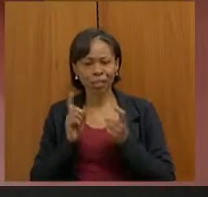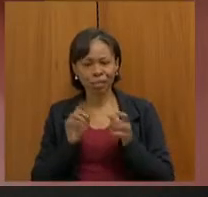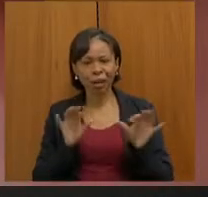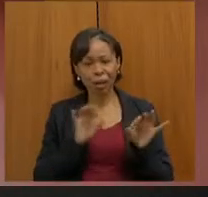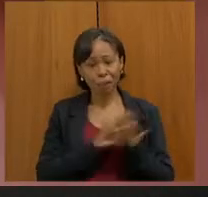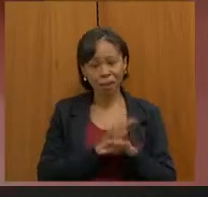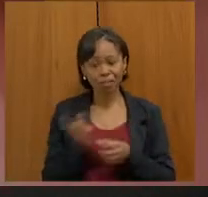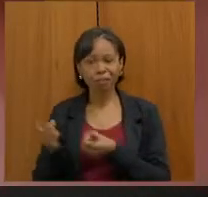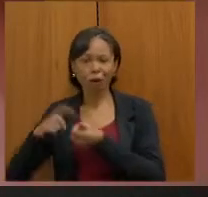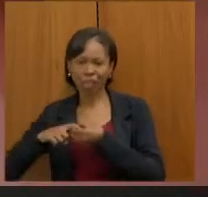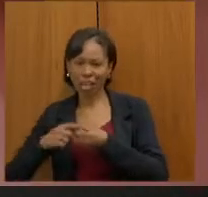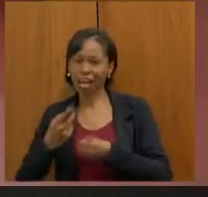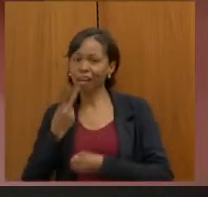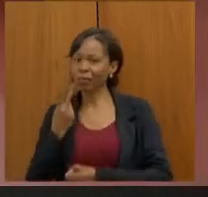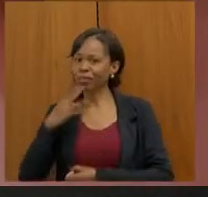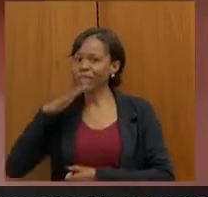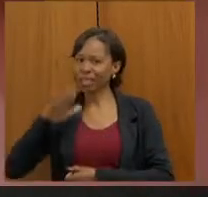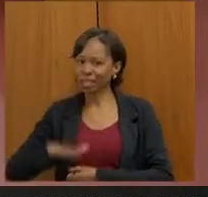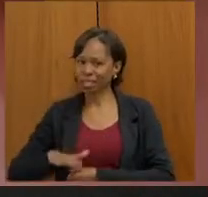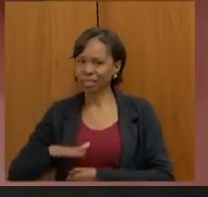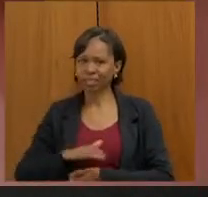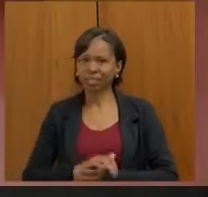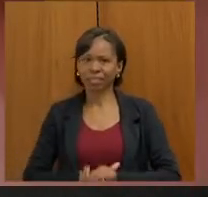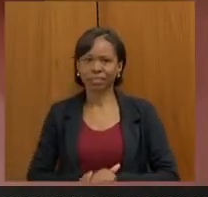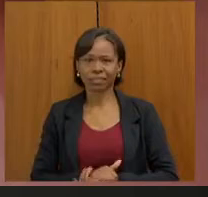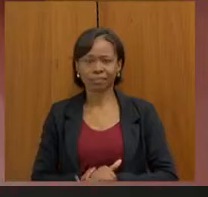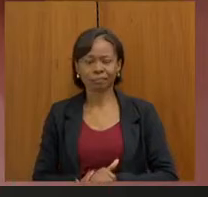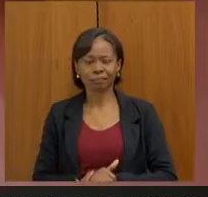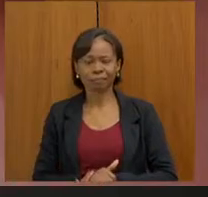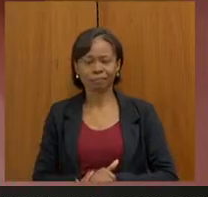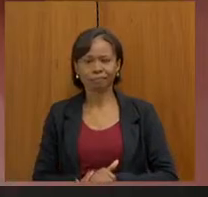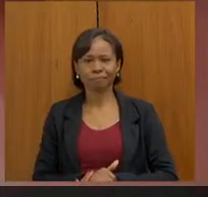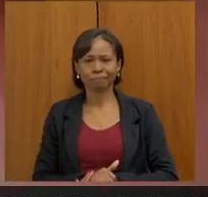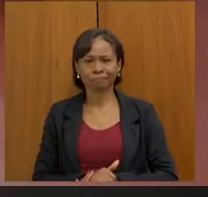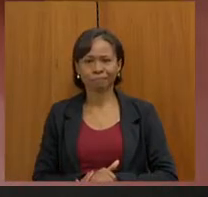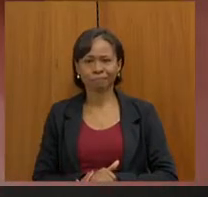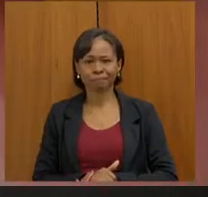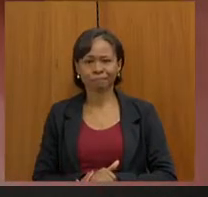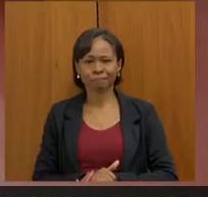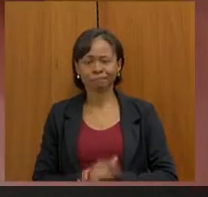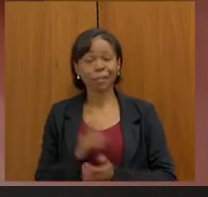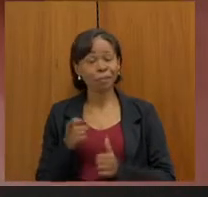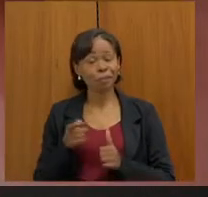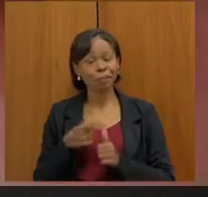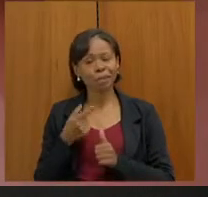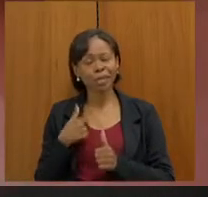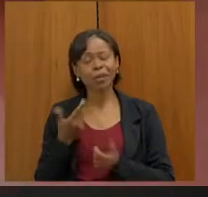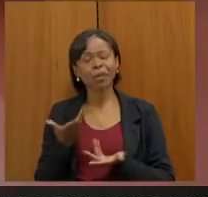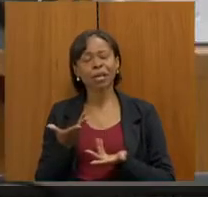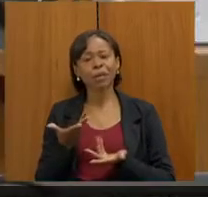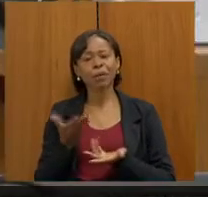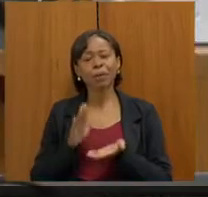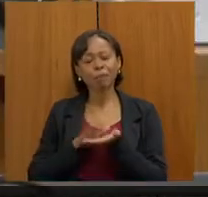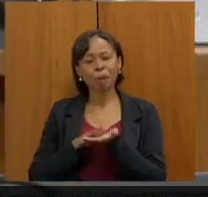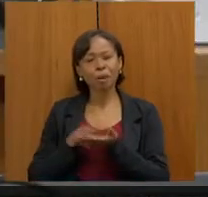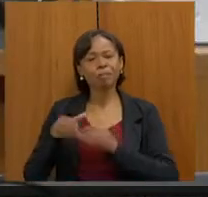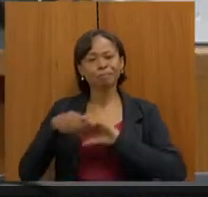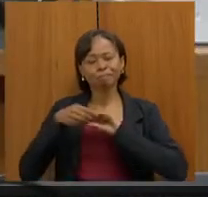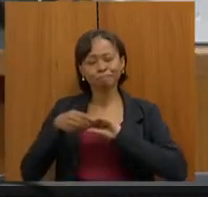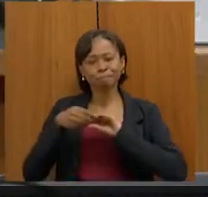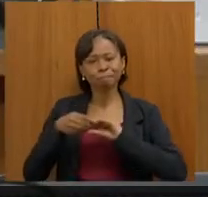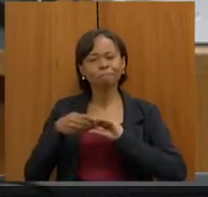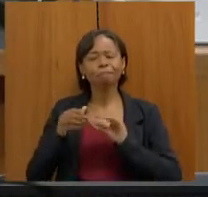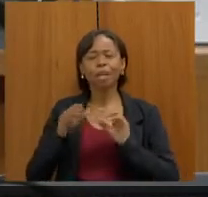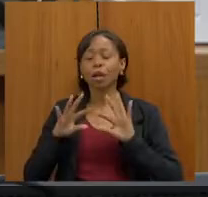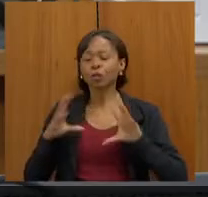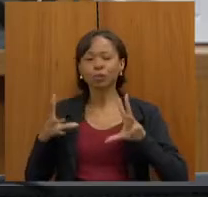retomar as 14 horas eu queria prender primeiramente parabenizar a todos que